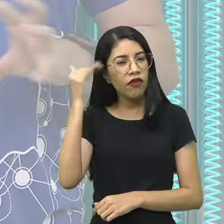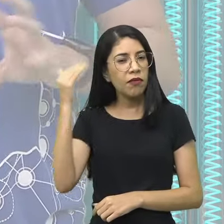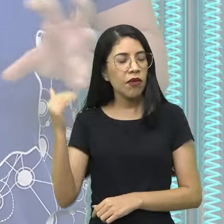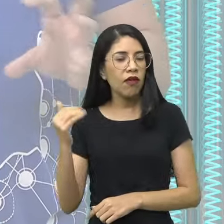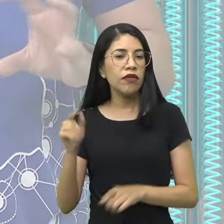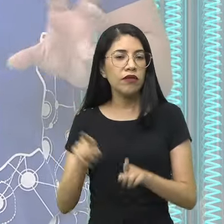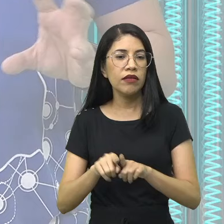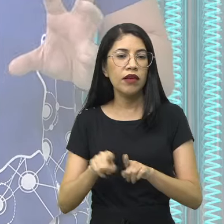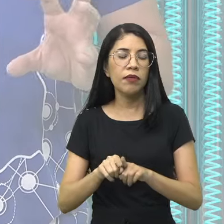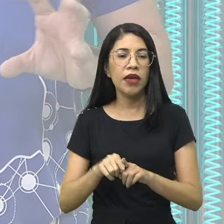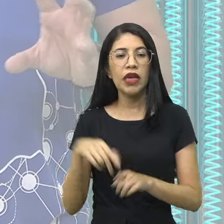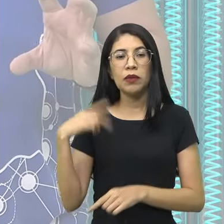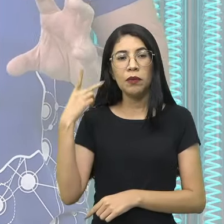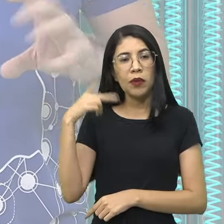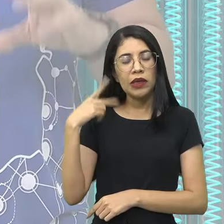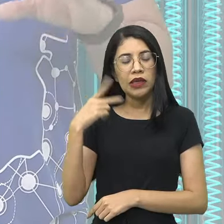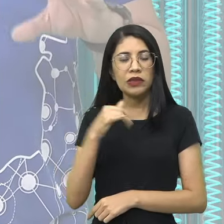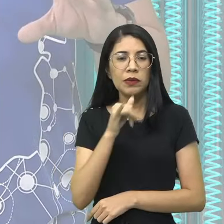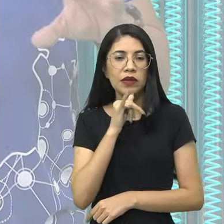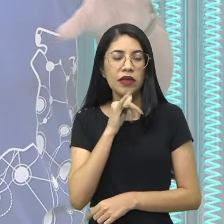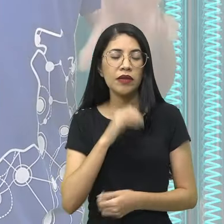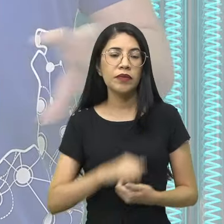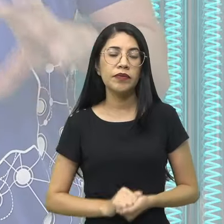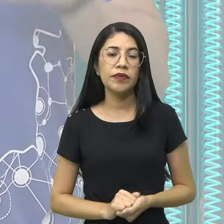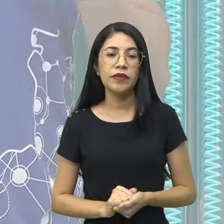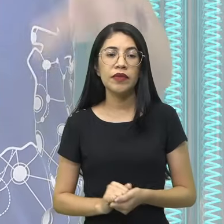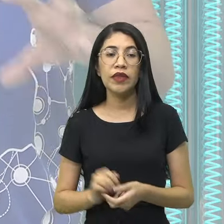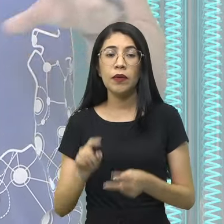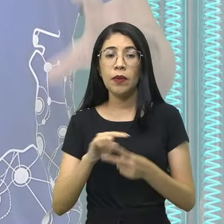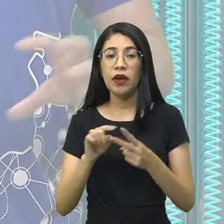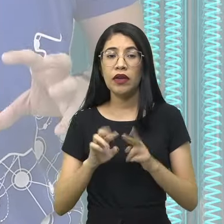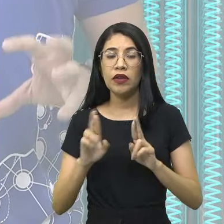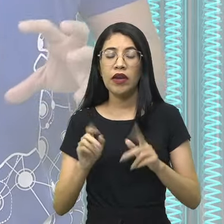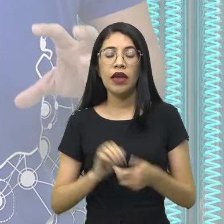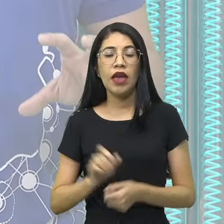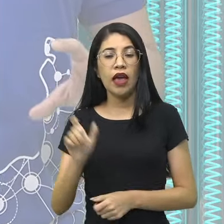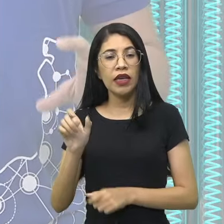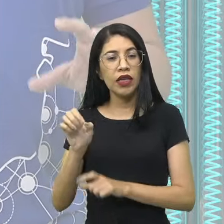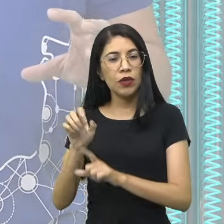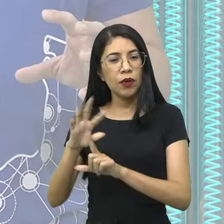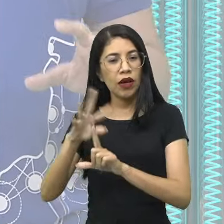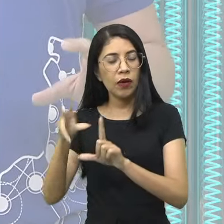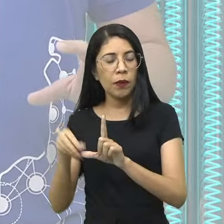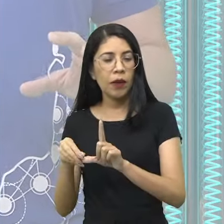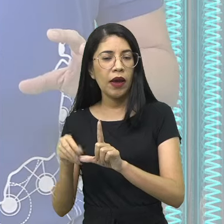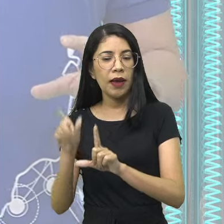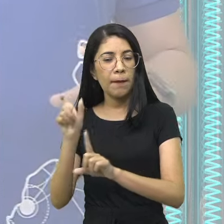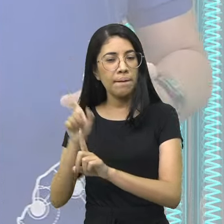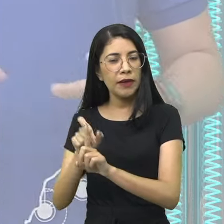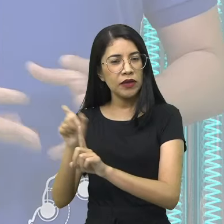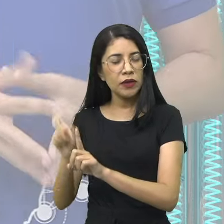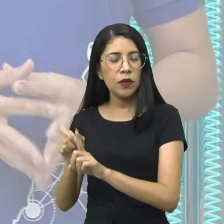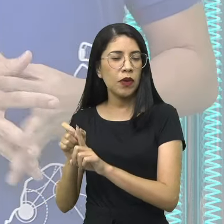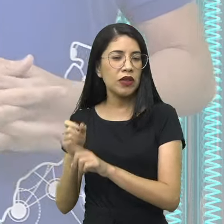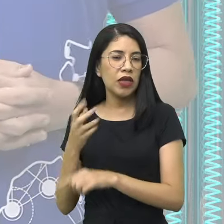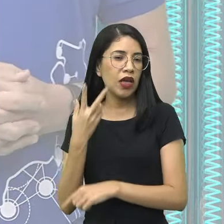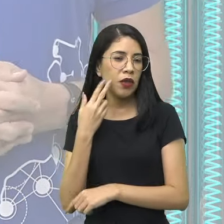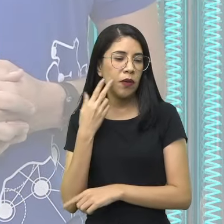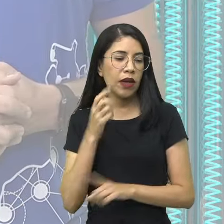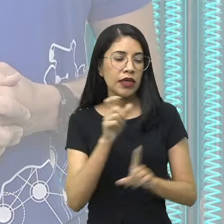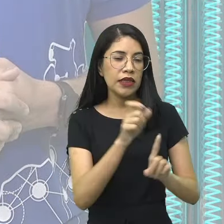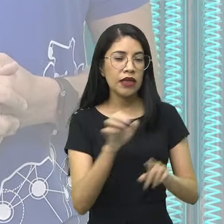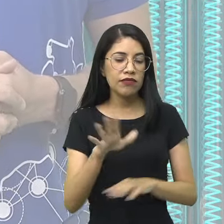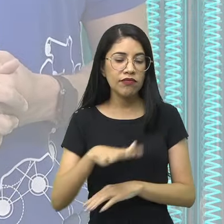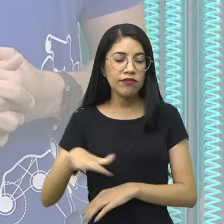uma diferença aí, entre as duas. O cartoon, eu tenho pessoas mais comuns e a charge não, já tenho pessoas públicas